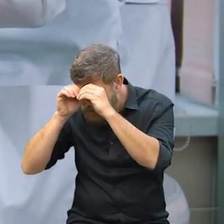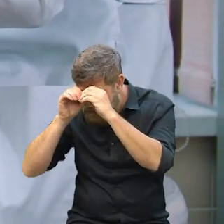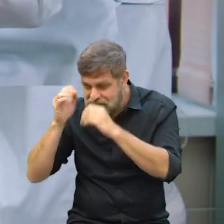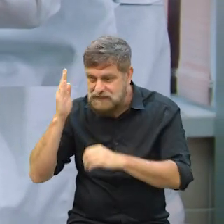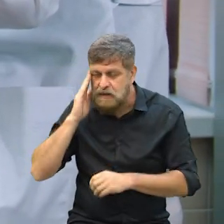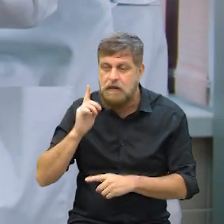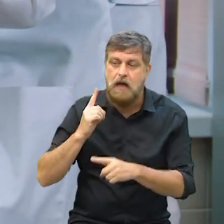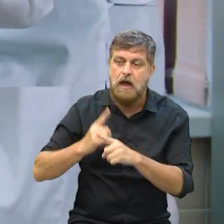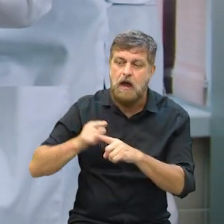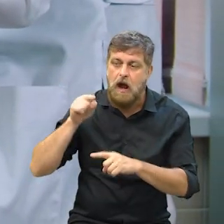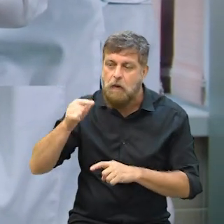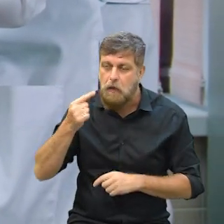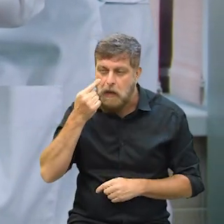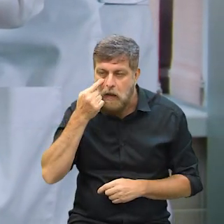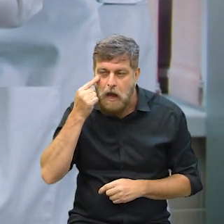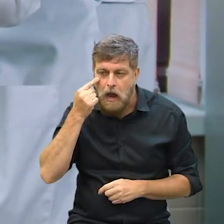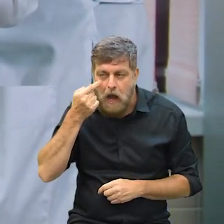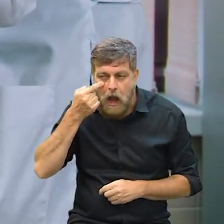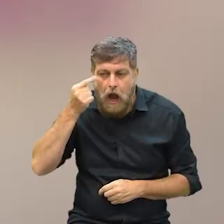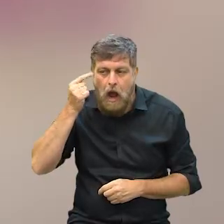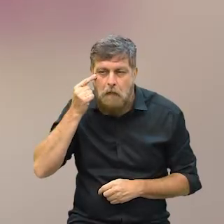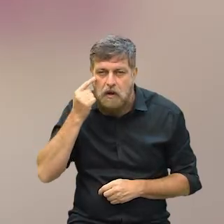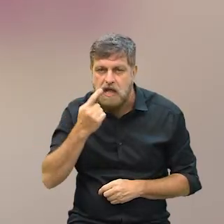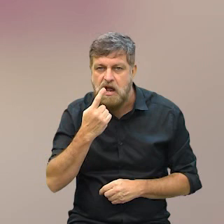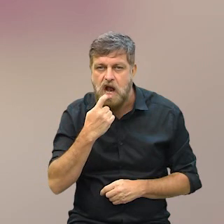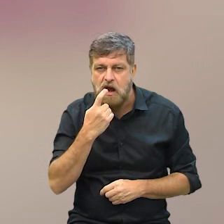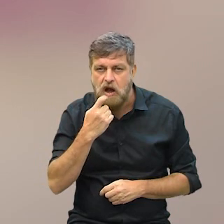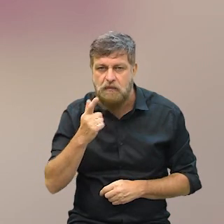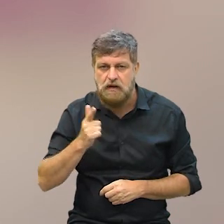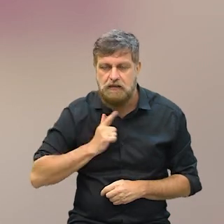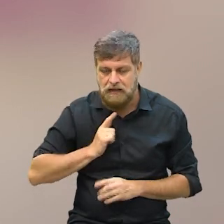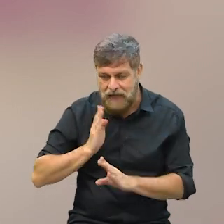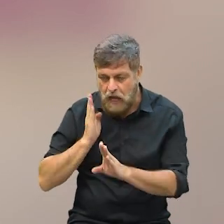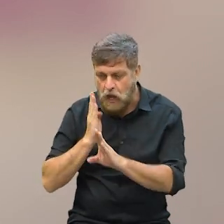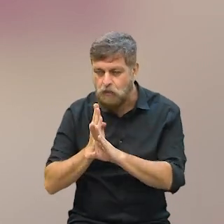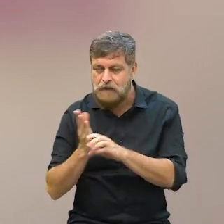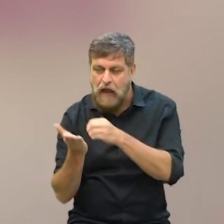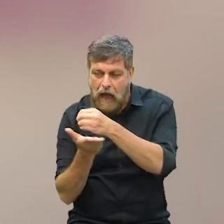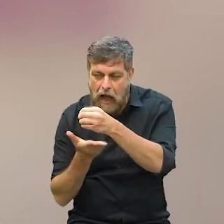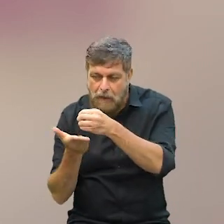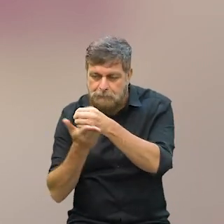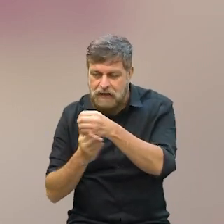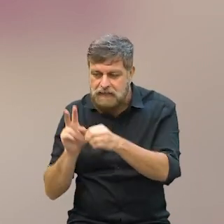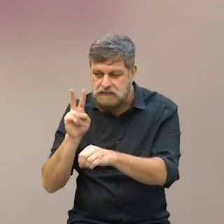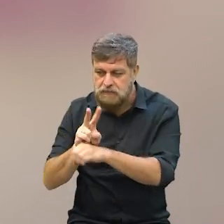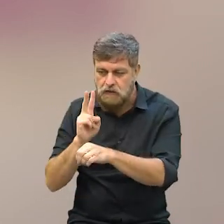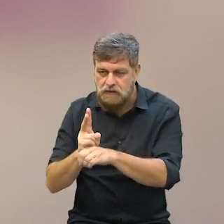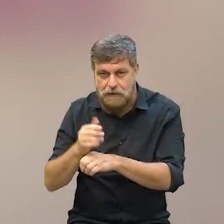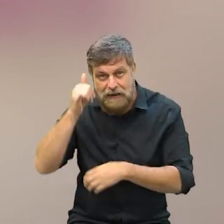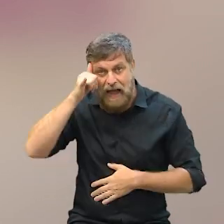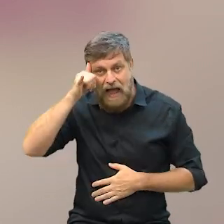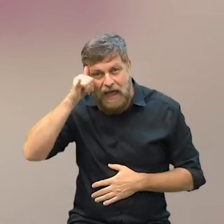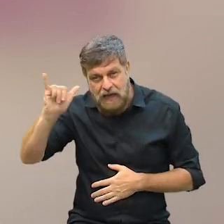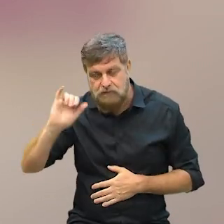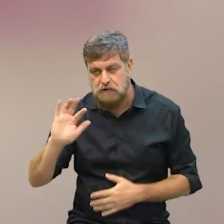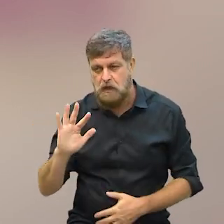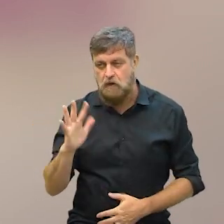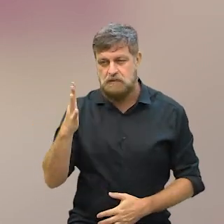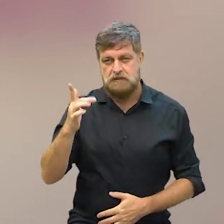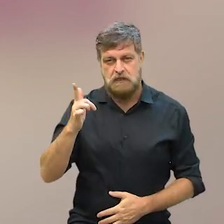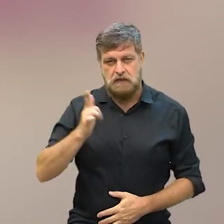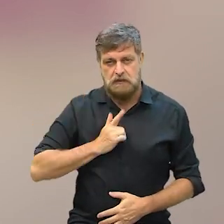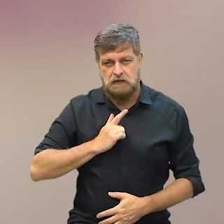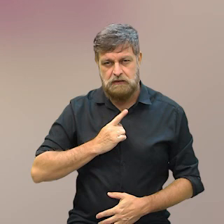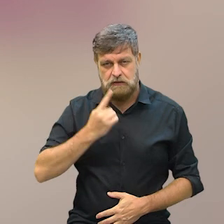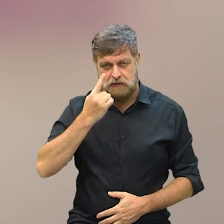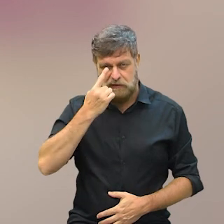a causa, porque não adianta só o tratamento, você tem que tentar achar a causa, para tratar essa causa, para não voltar, porque a gente tem